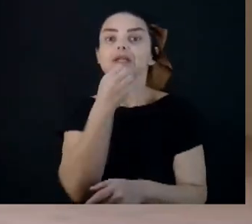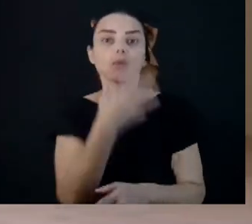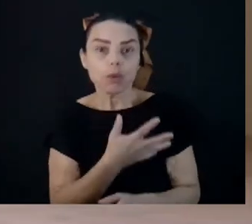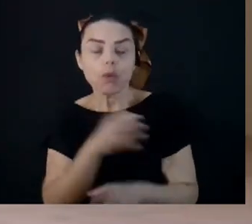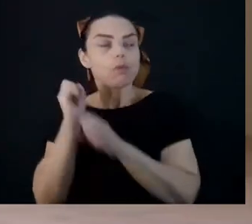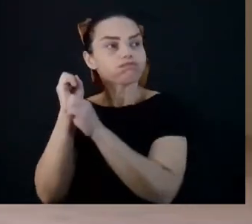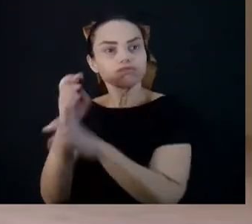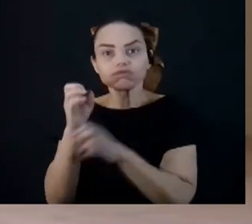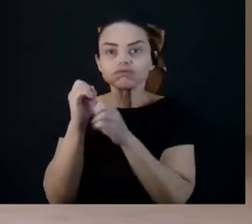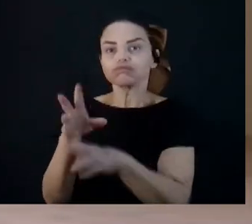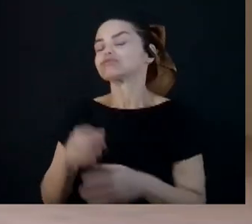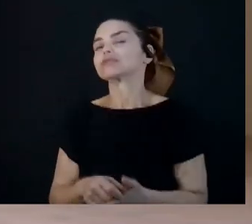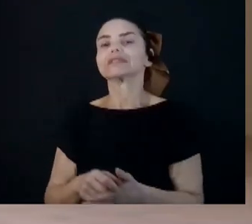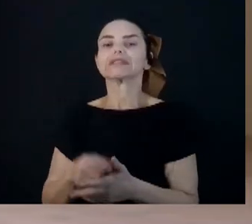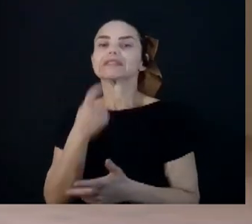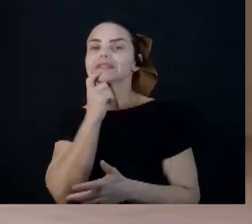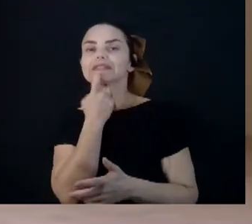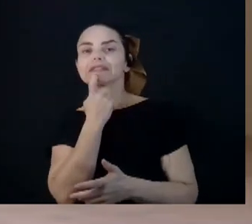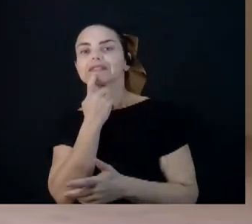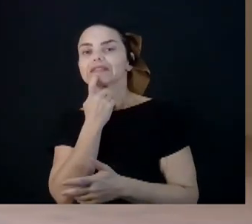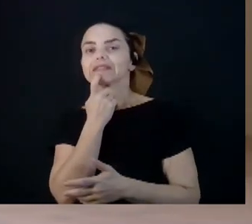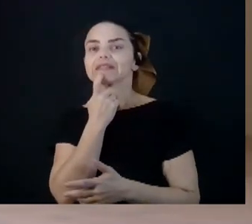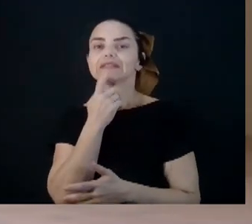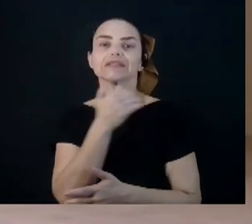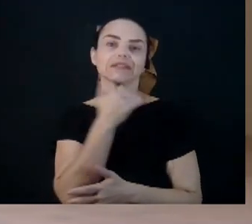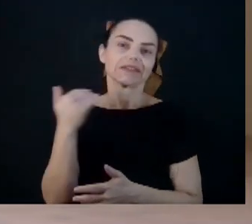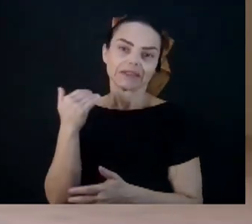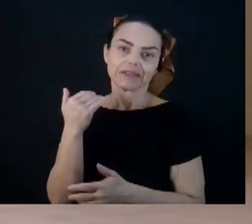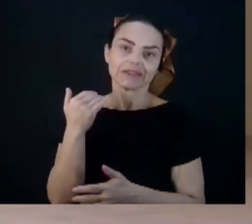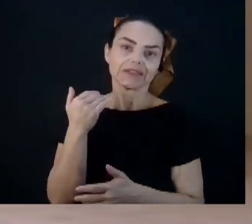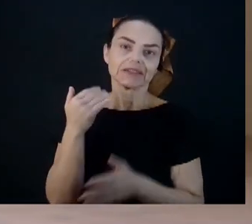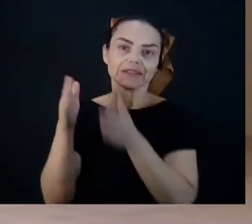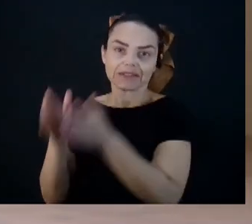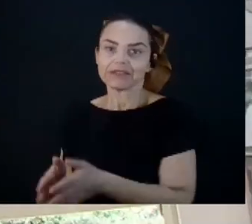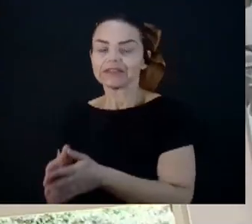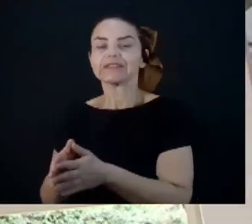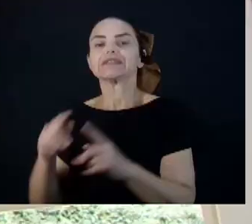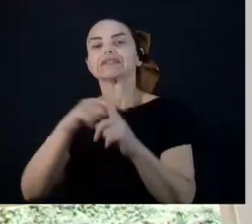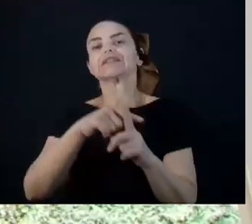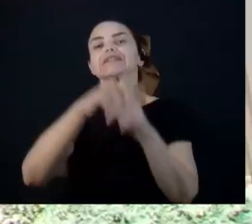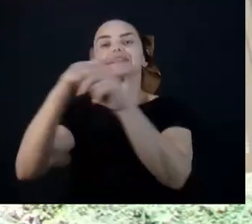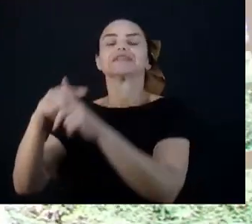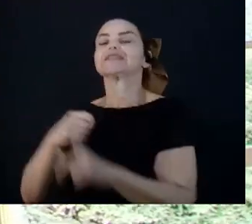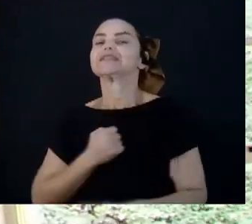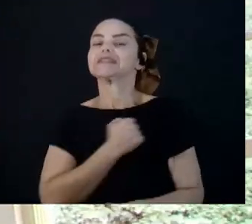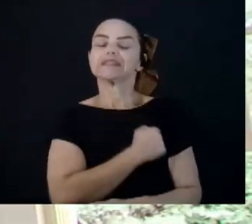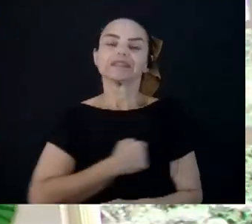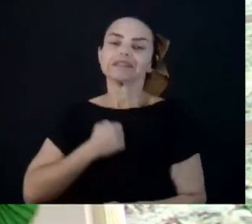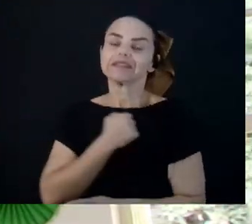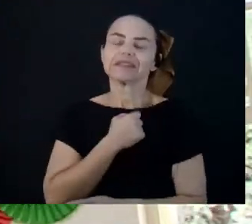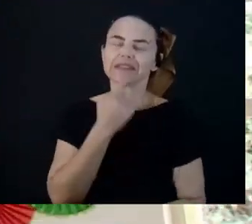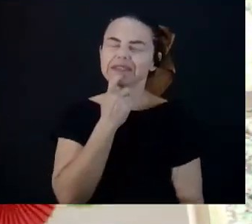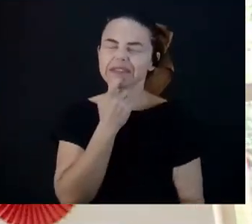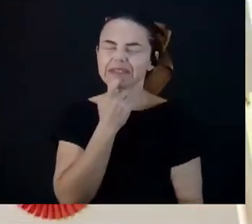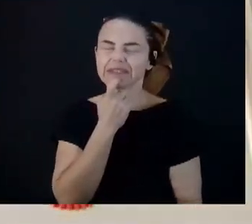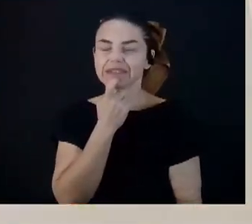Campinas e faleceu e está sepultado no Cemitério da Saudade aqui em Campinas. De 1880